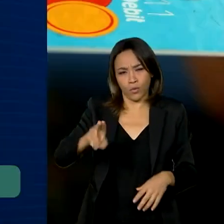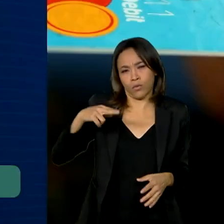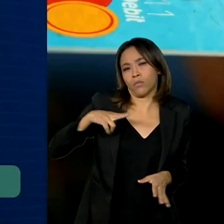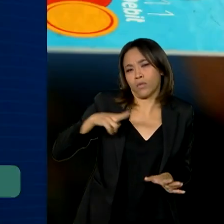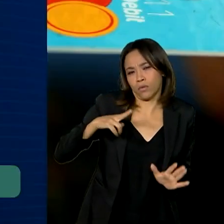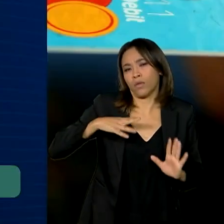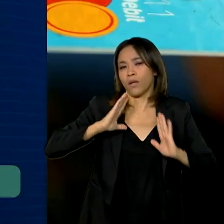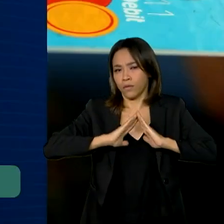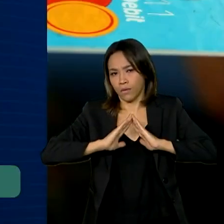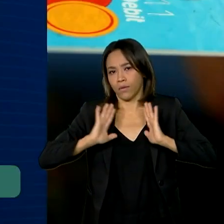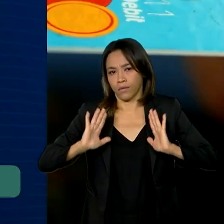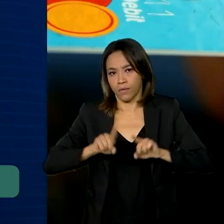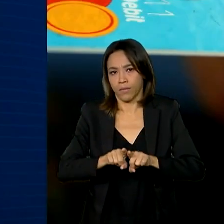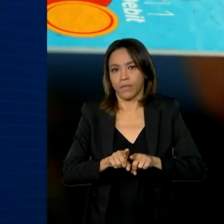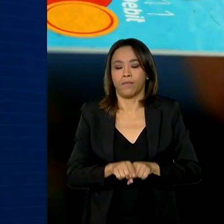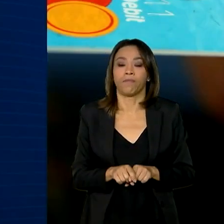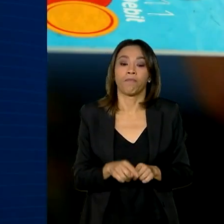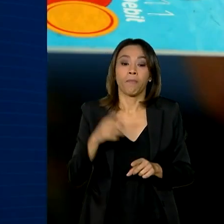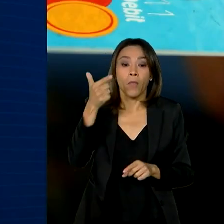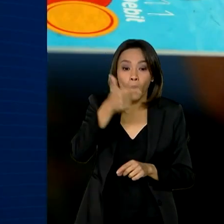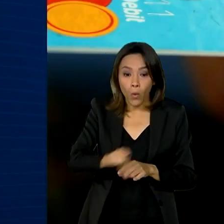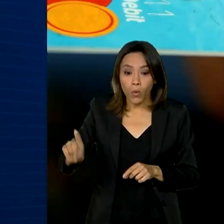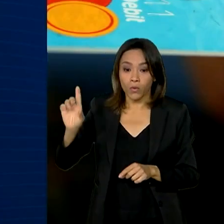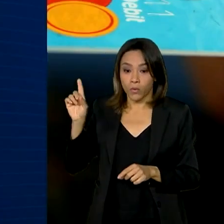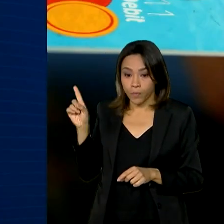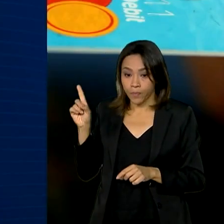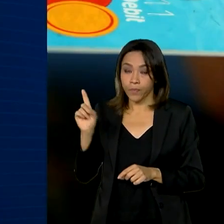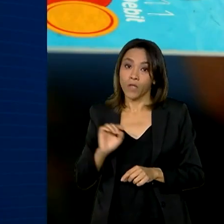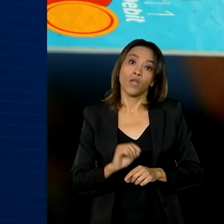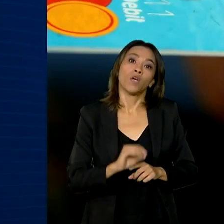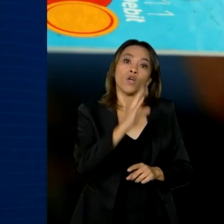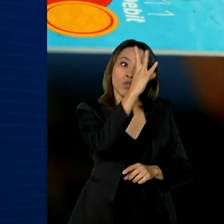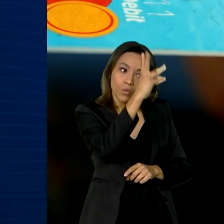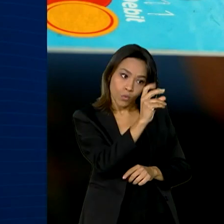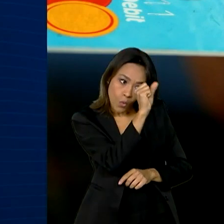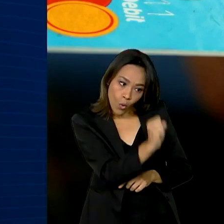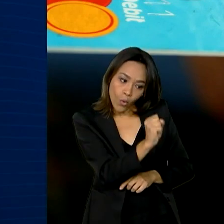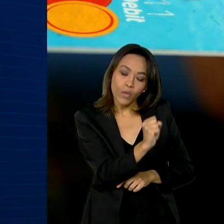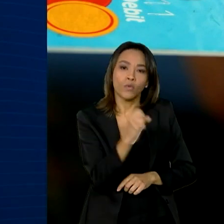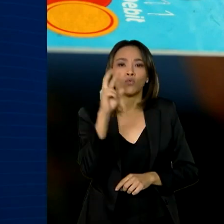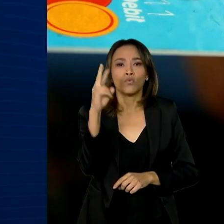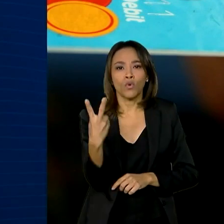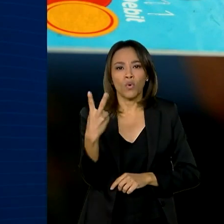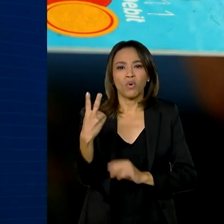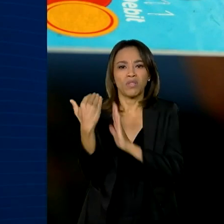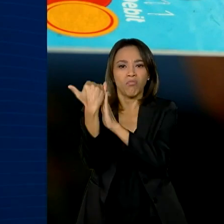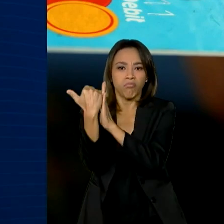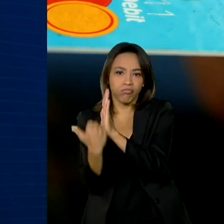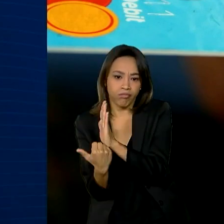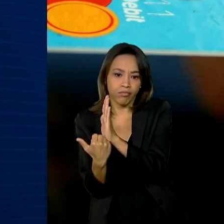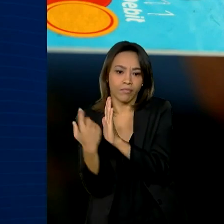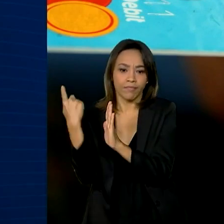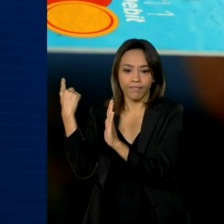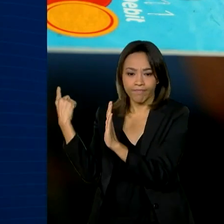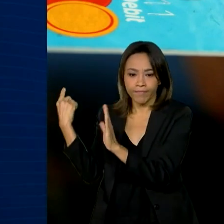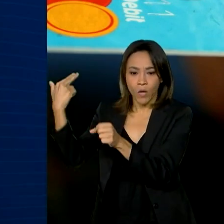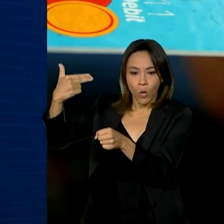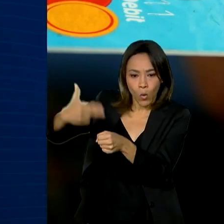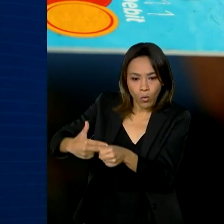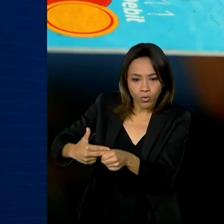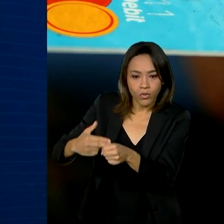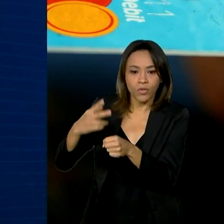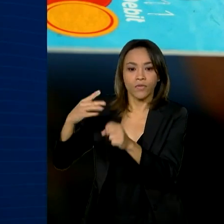doméstico. Por outro lado, 2 dos 8 grupos tiveram recuo. A categoria de combustíveis e